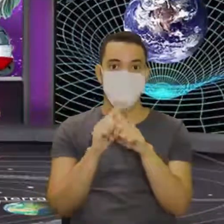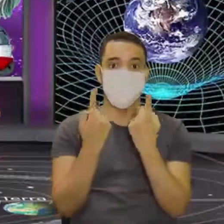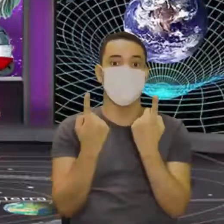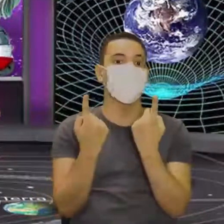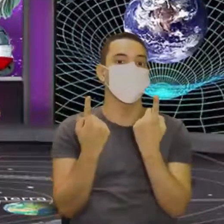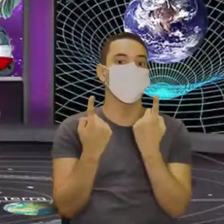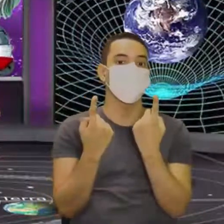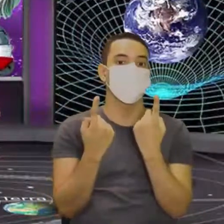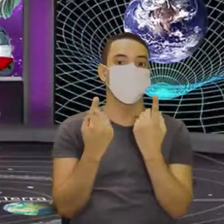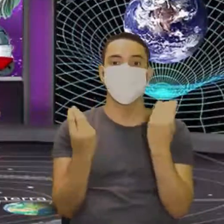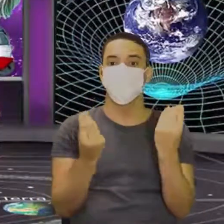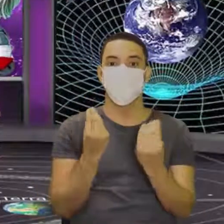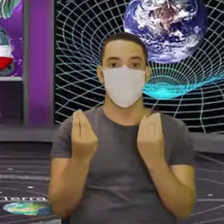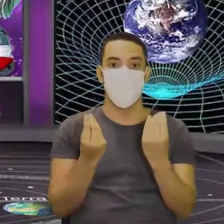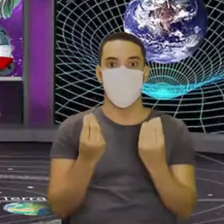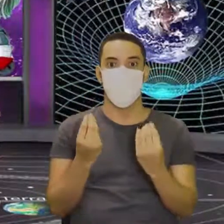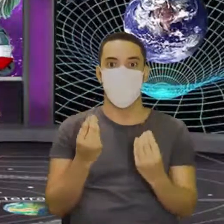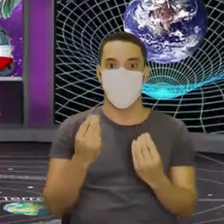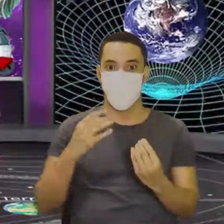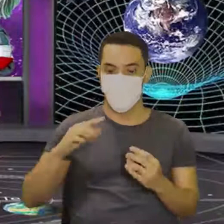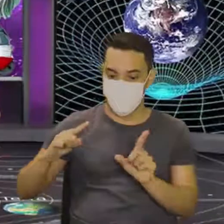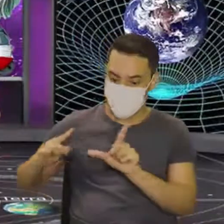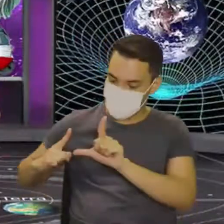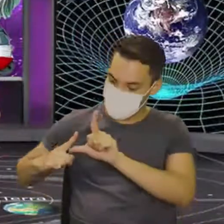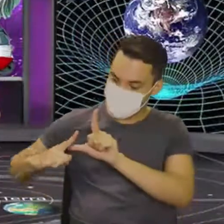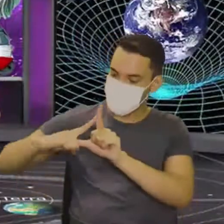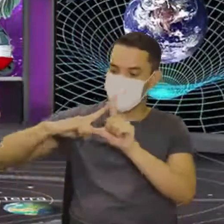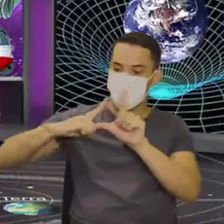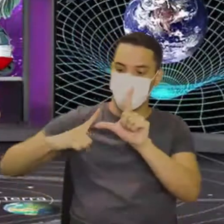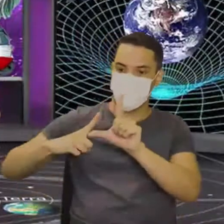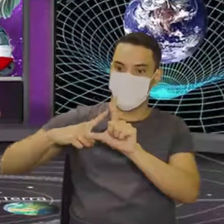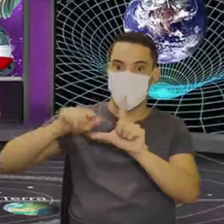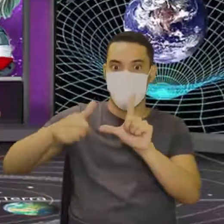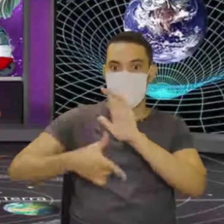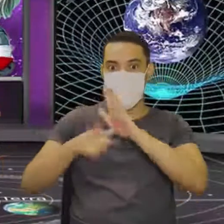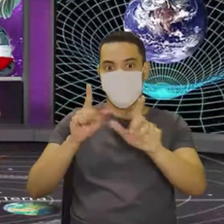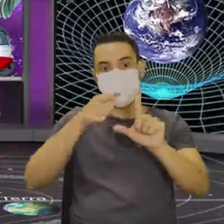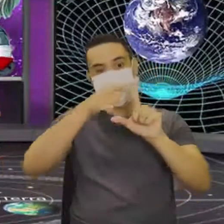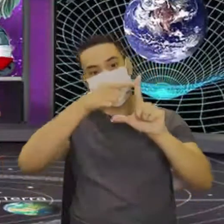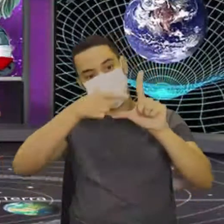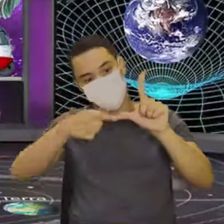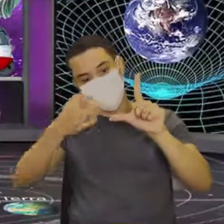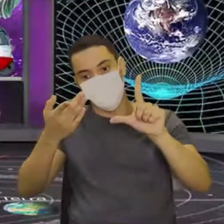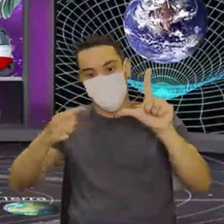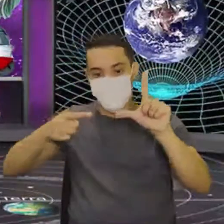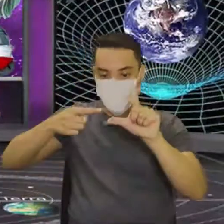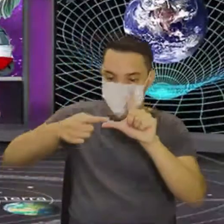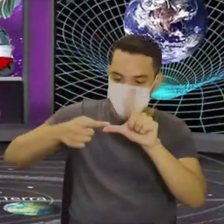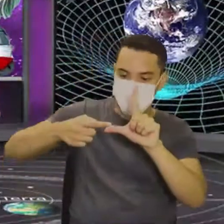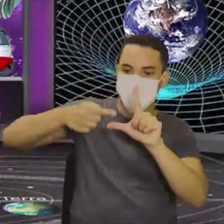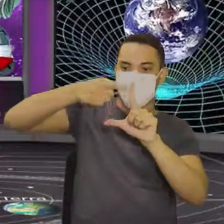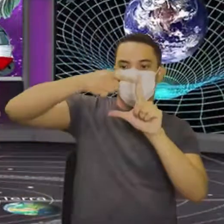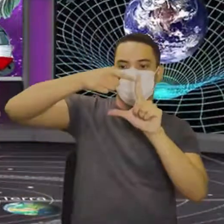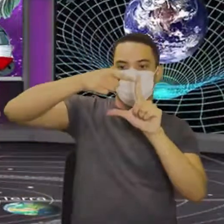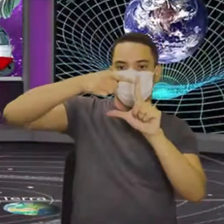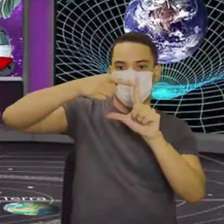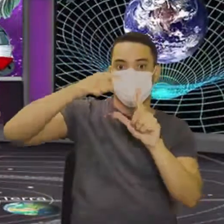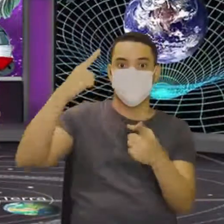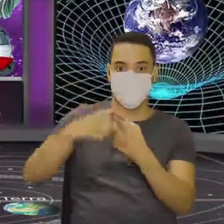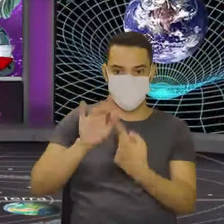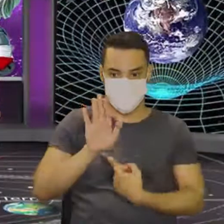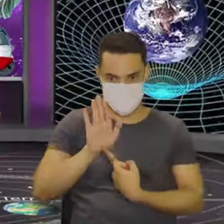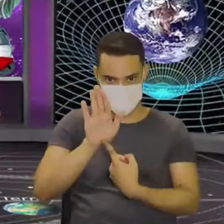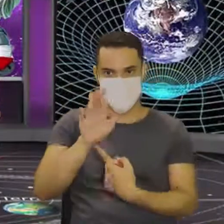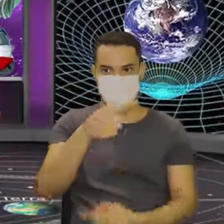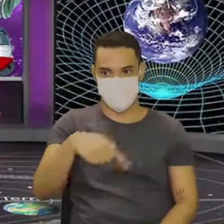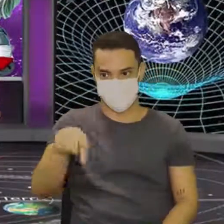quê? Crescente, exatamente, né? Vocês pensaram crescente, tá certo, vai ser uma reta crescente, que eu vou mostrar para